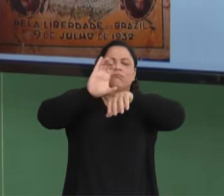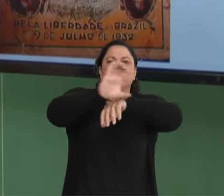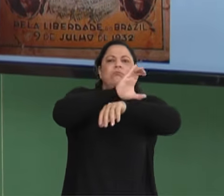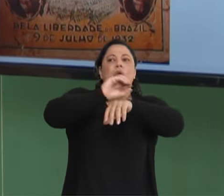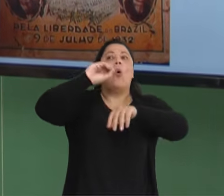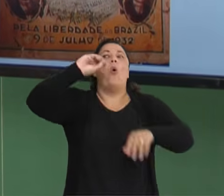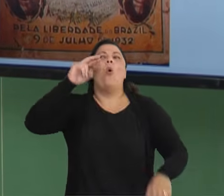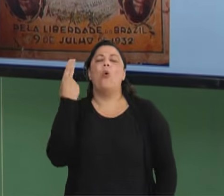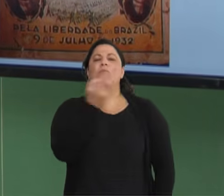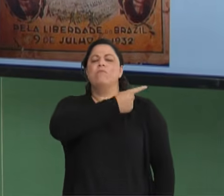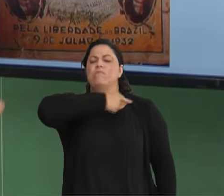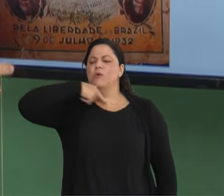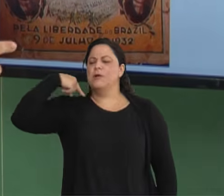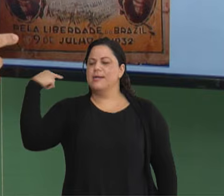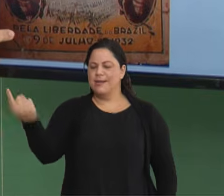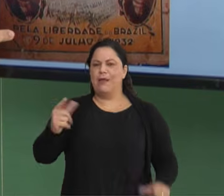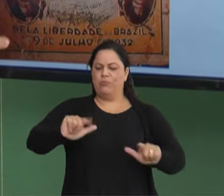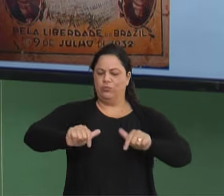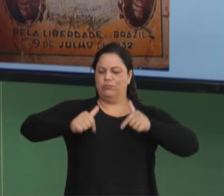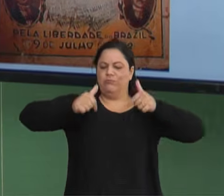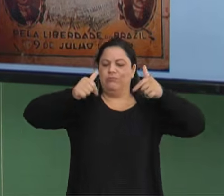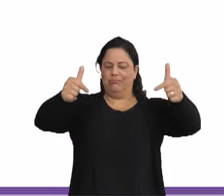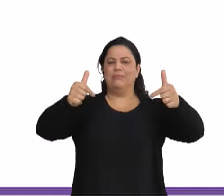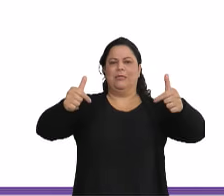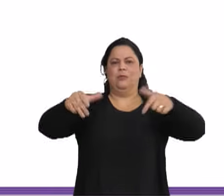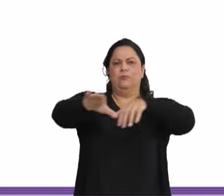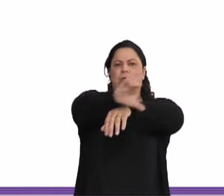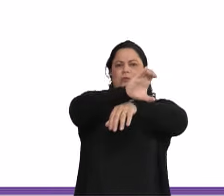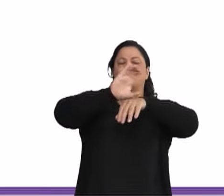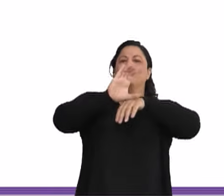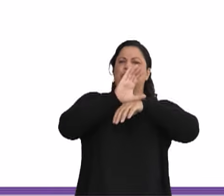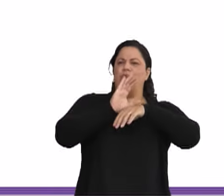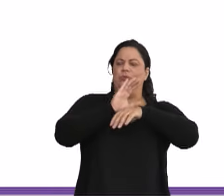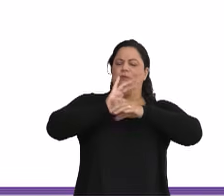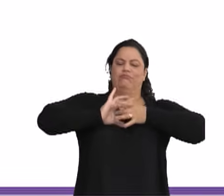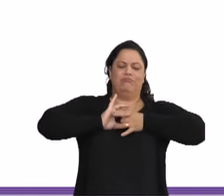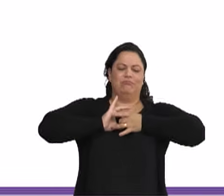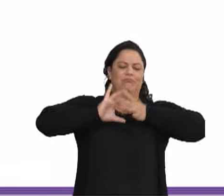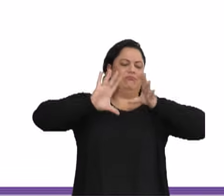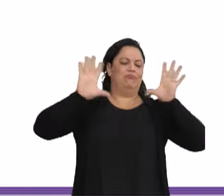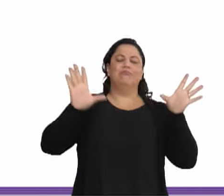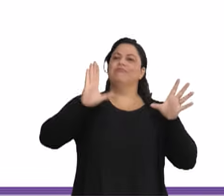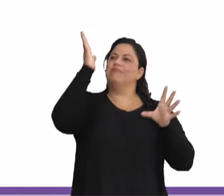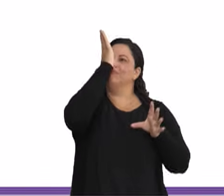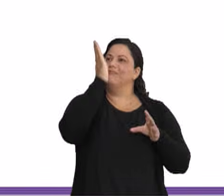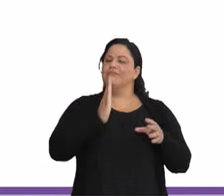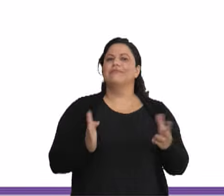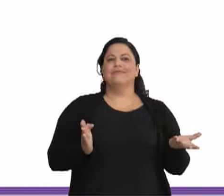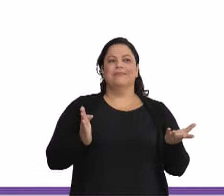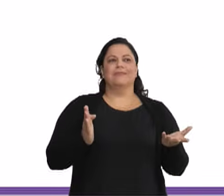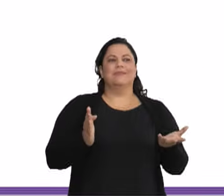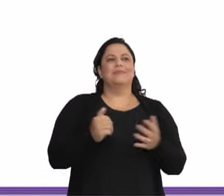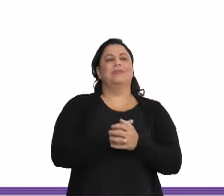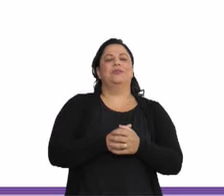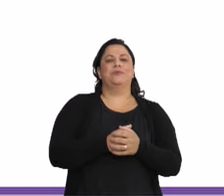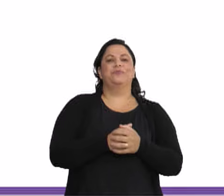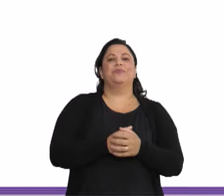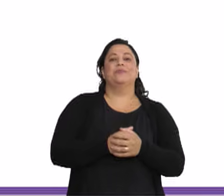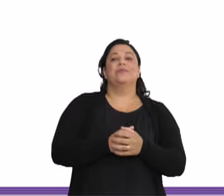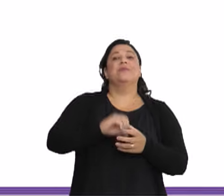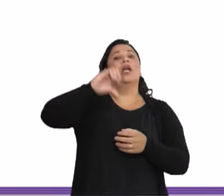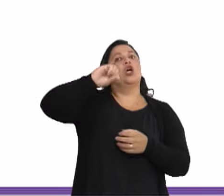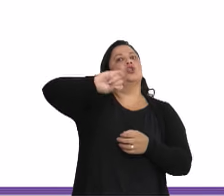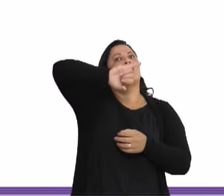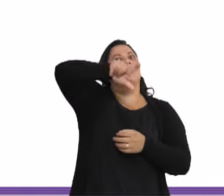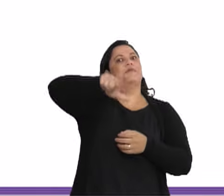paulista de lutar. Então, pela liberdade do Brasil, 9 de julho de 32. Olha isso,